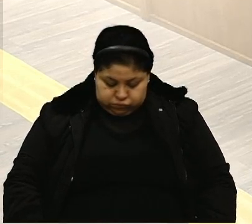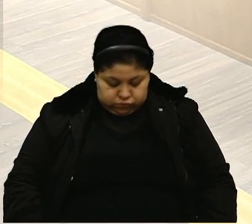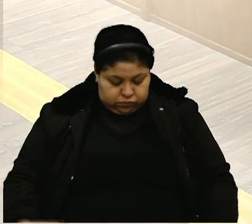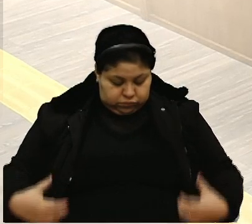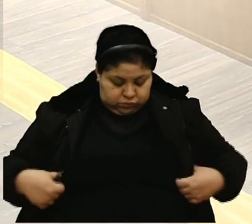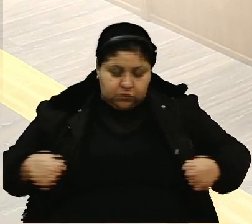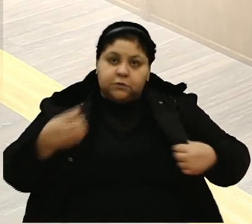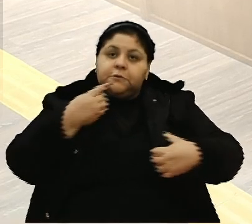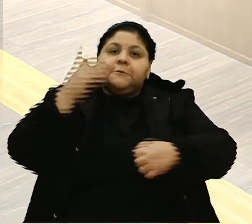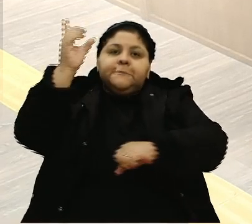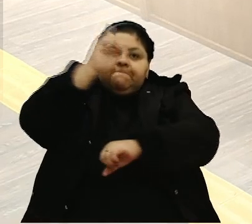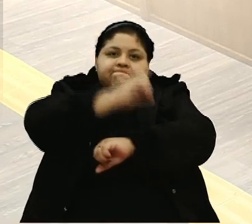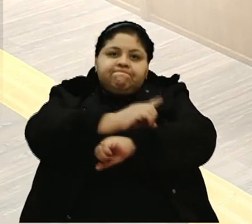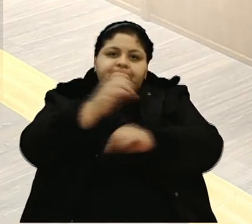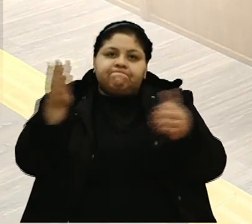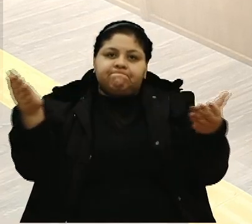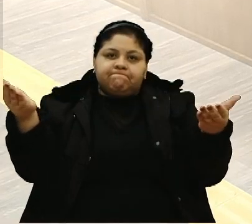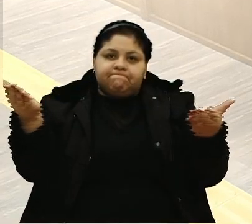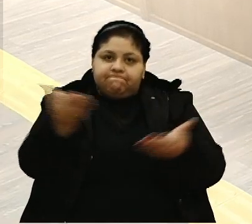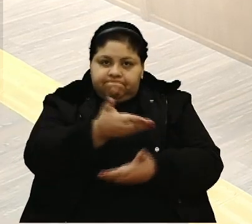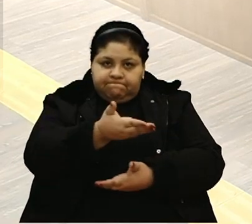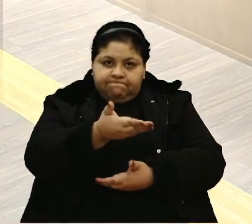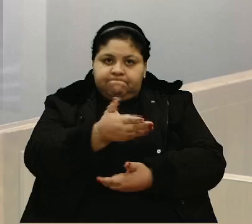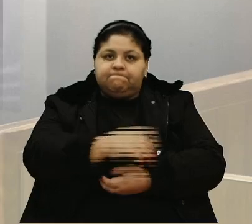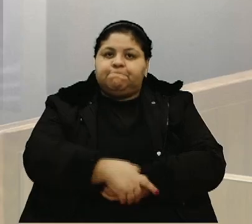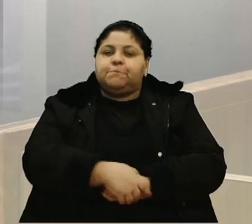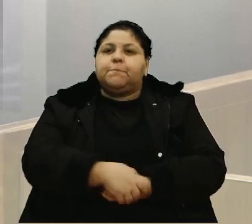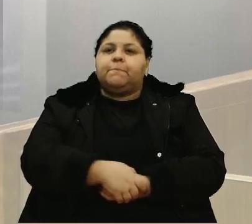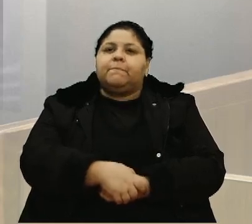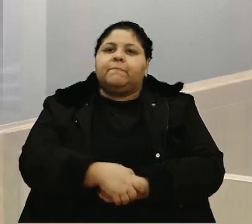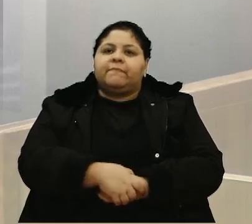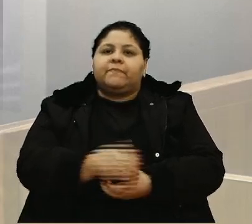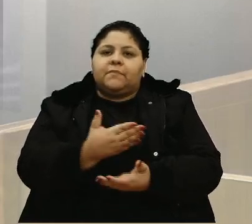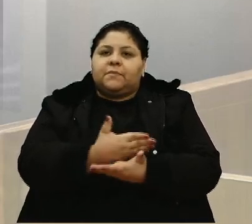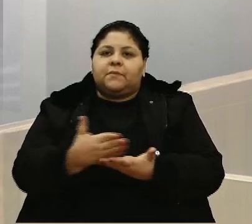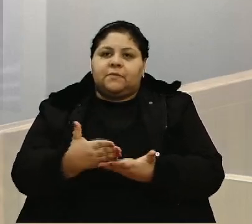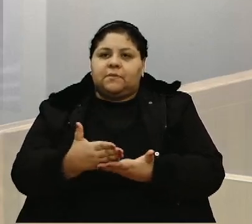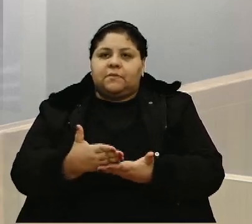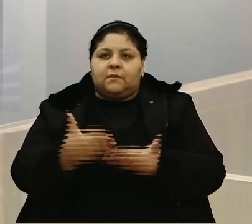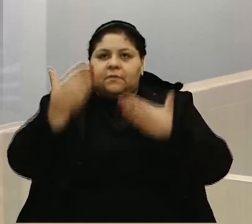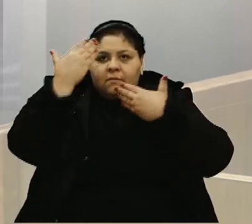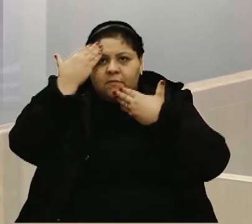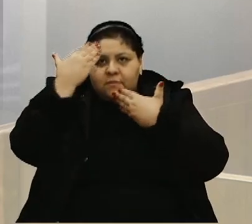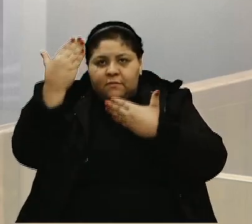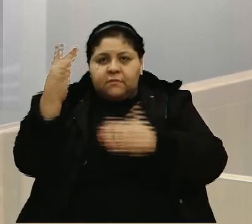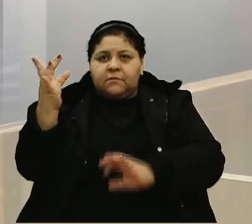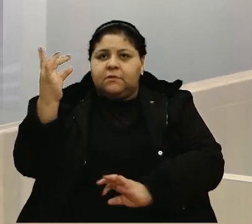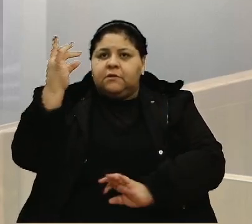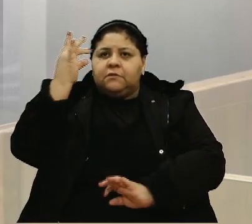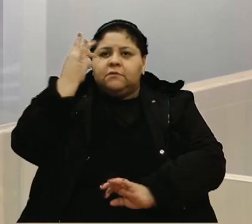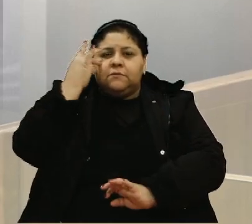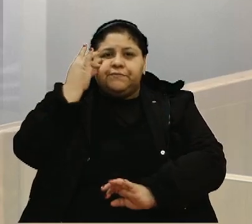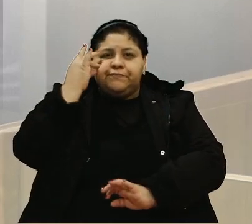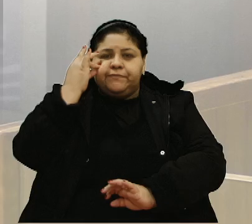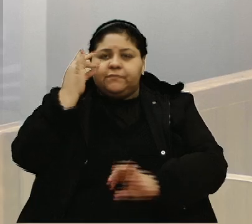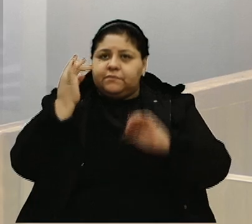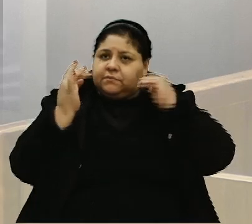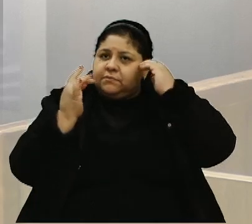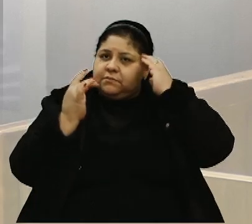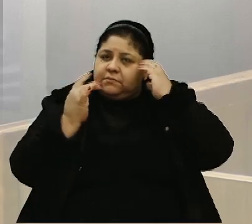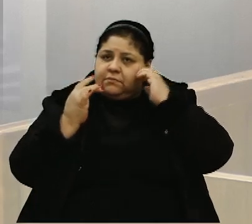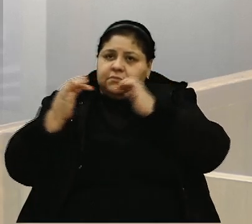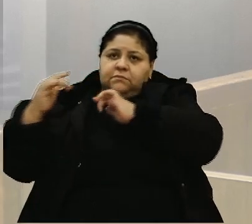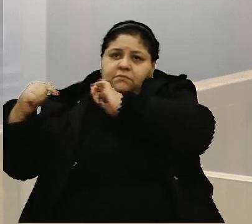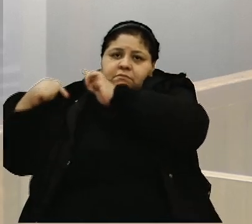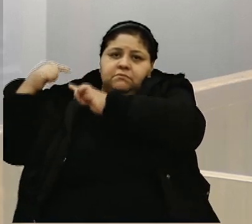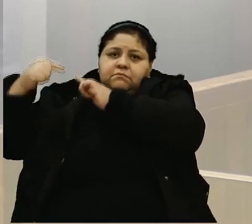Bom dia, pessoal. Bom dia, colegas. Bom dia, mesa. Para iniciar, eu quero agradecer a presença do meio tradicionalista